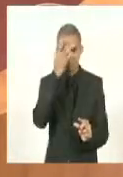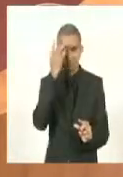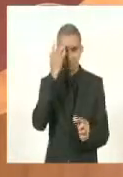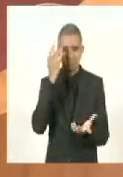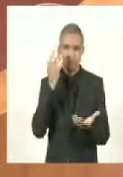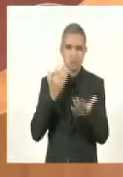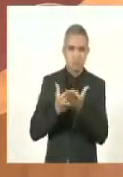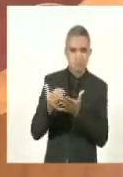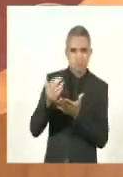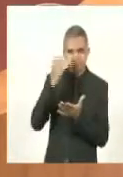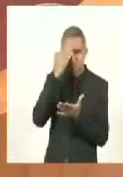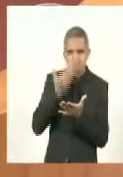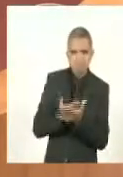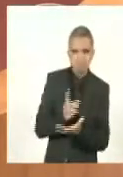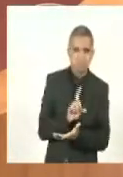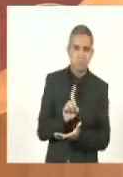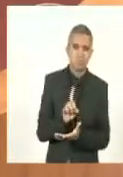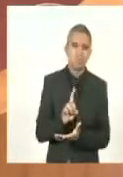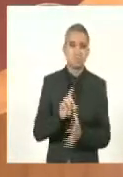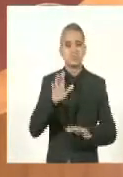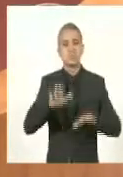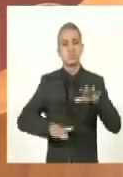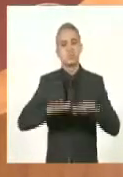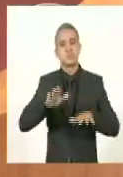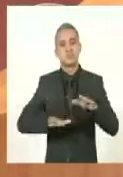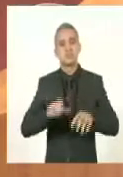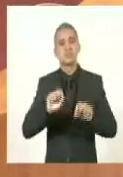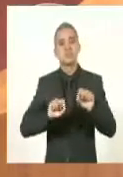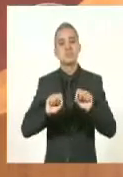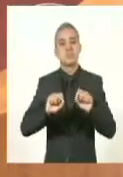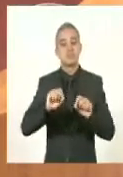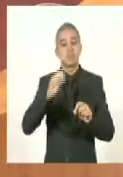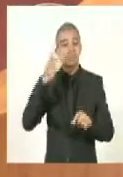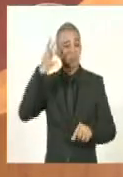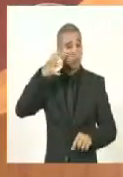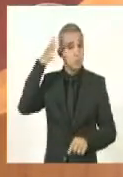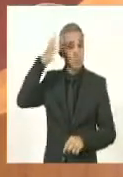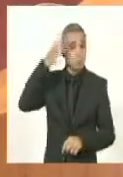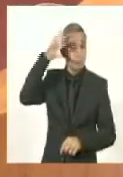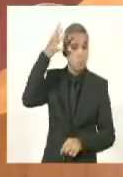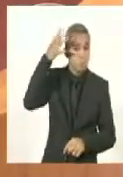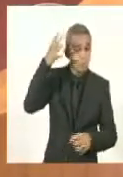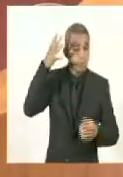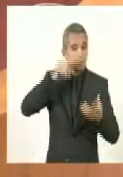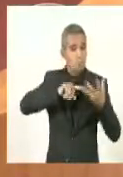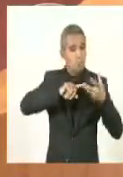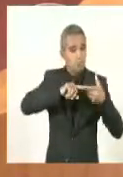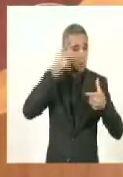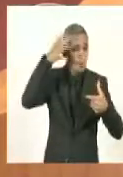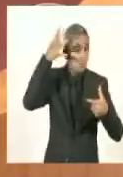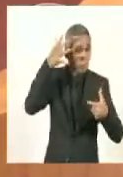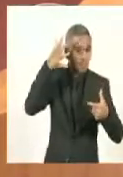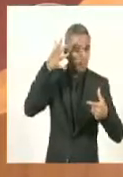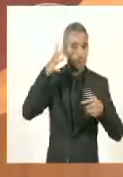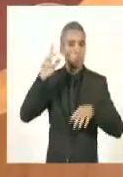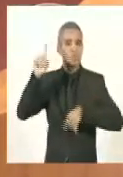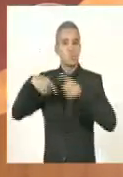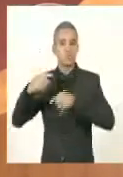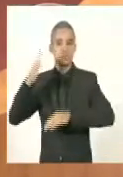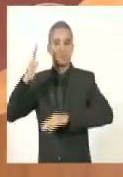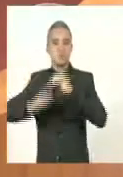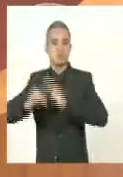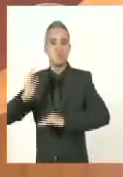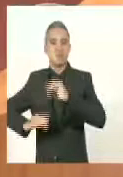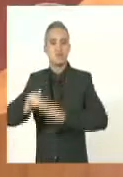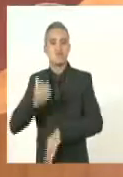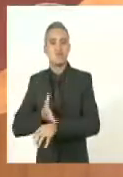ela depende do contraste entre as crenças professadas e os atos executados. Do que é dito